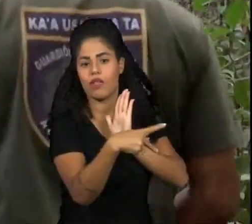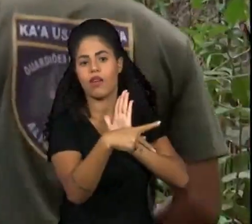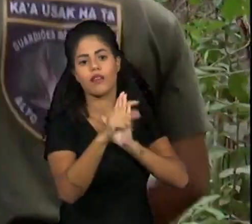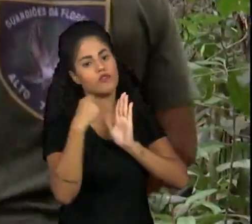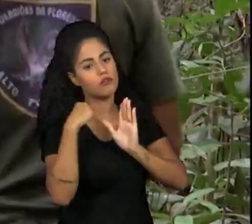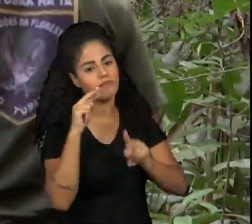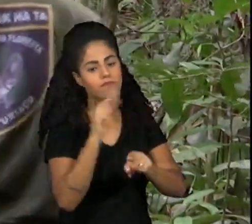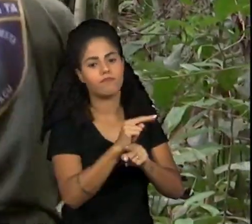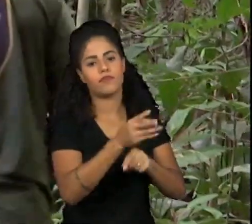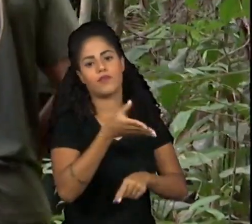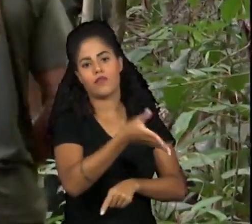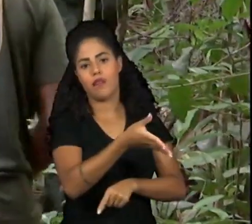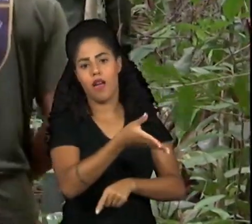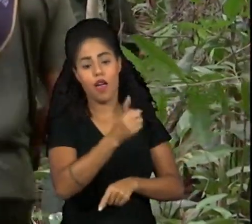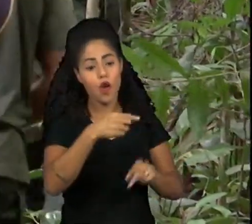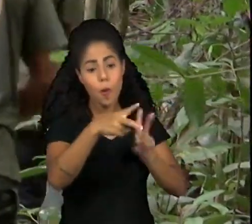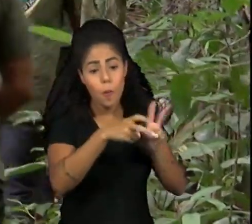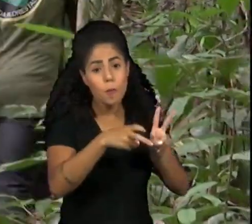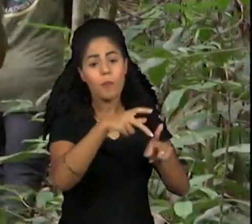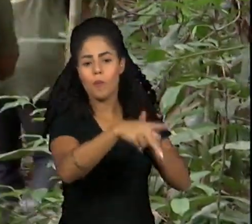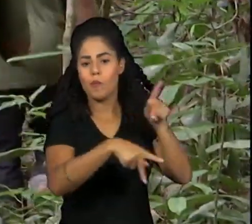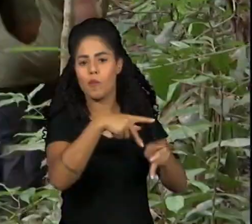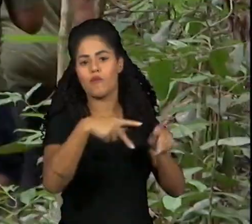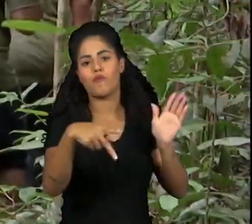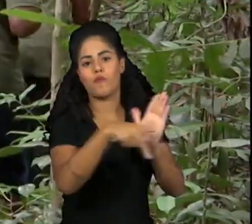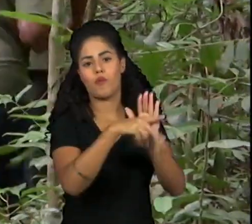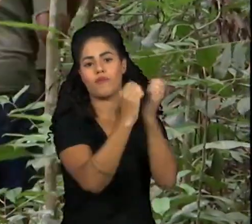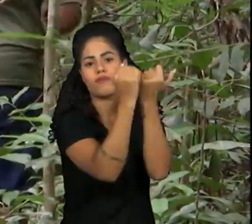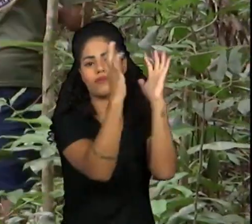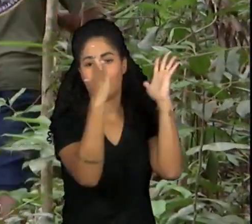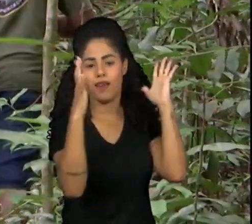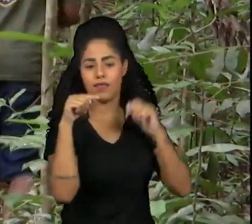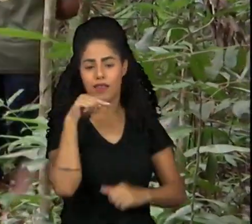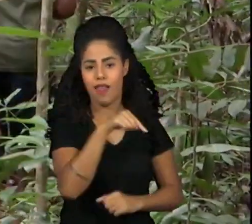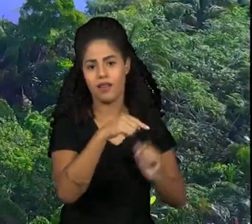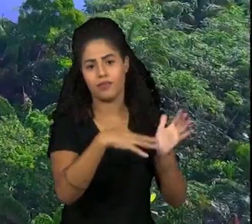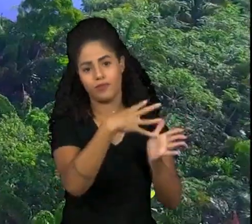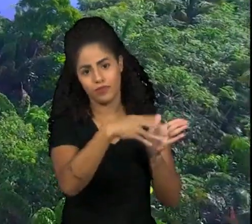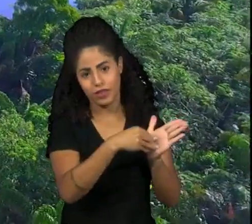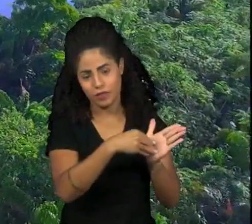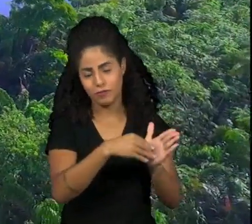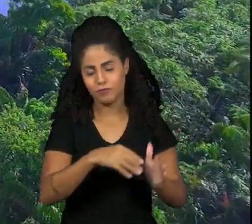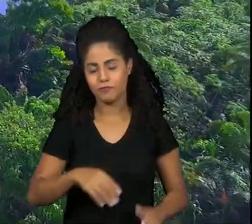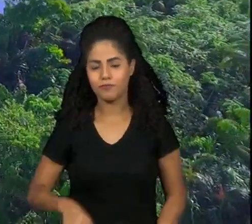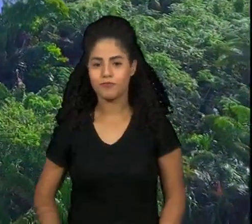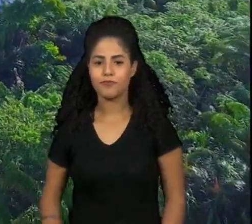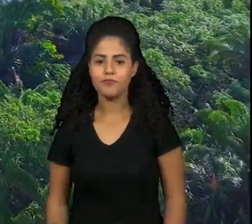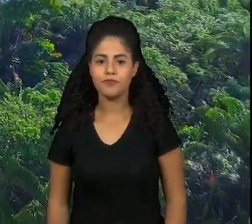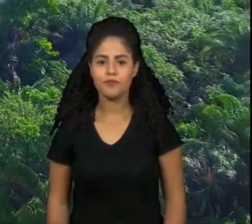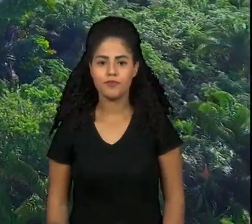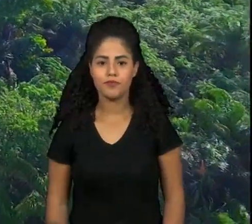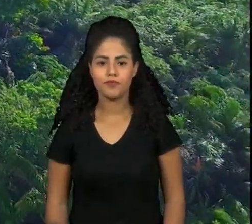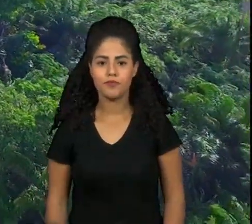isso, por ser populações indígenas que estão lá há milhares de anos.